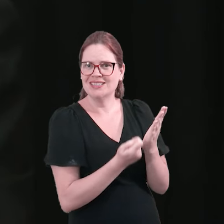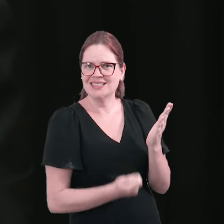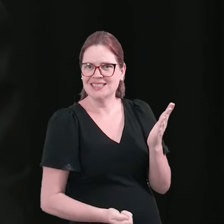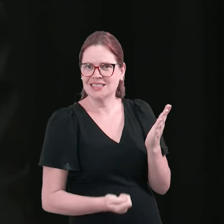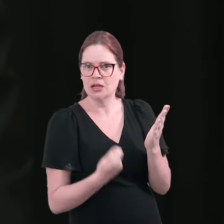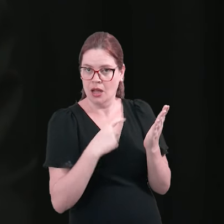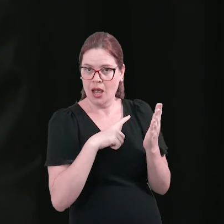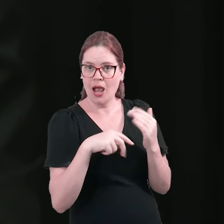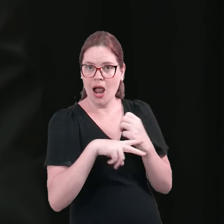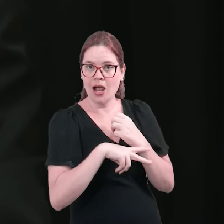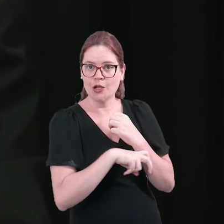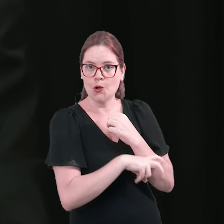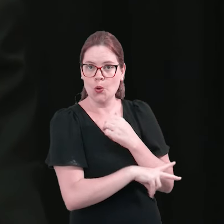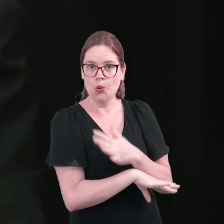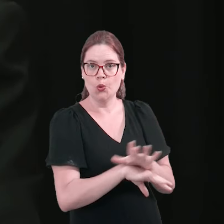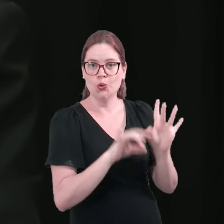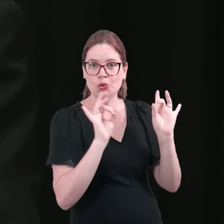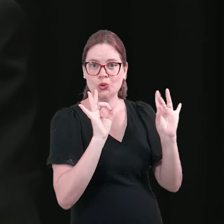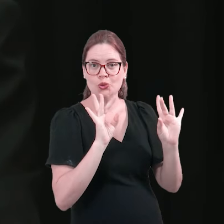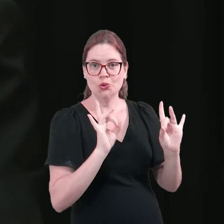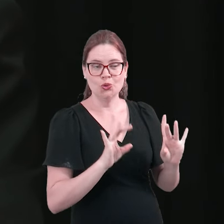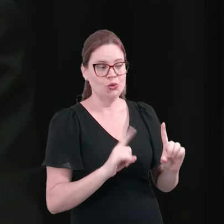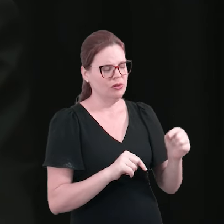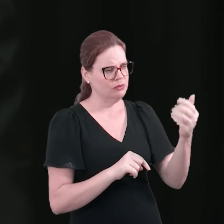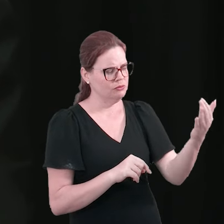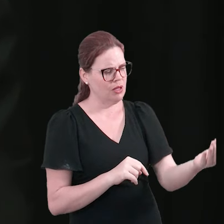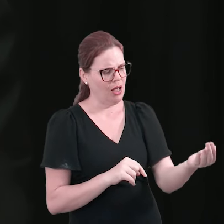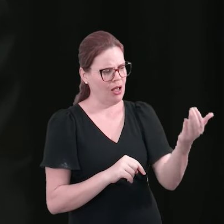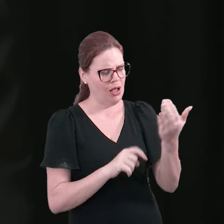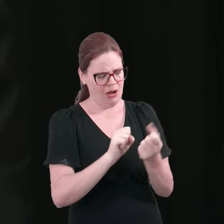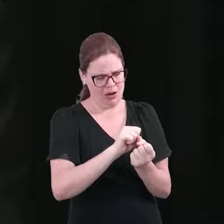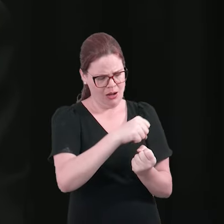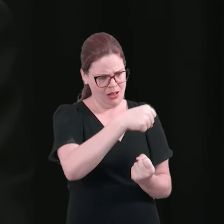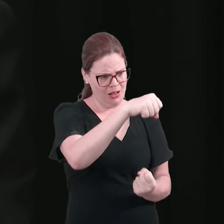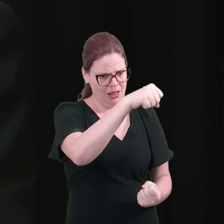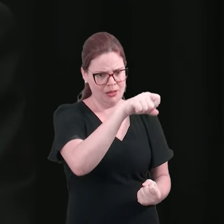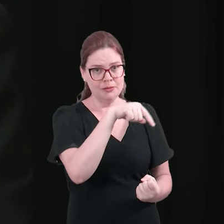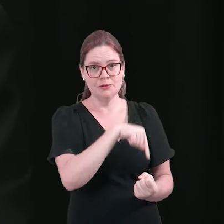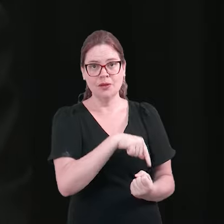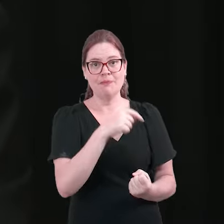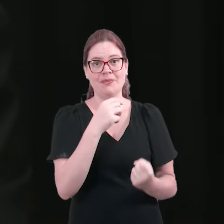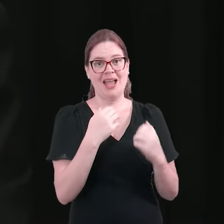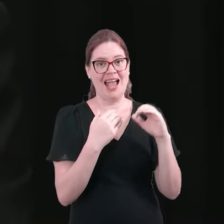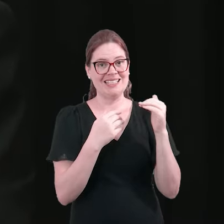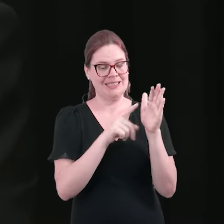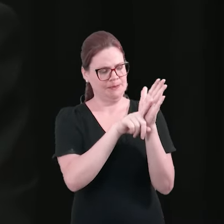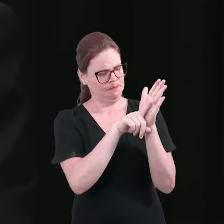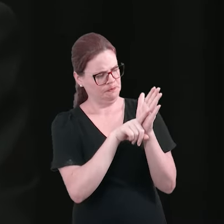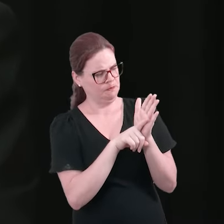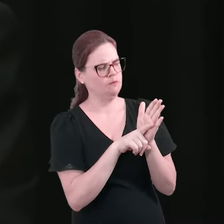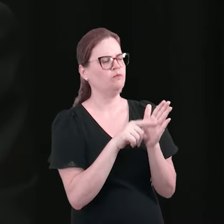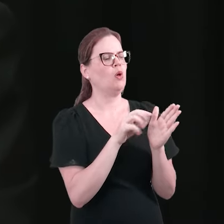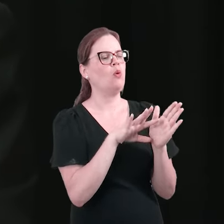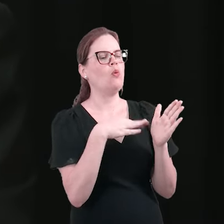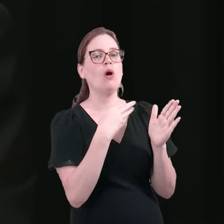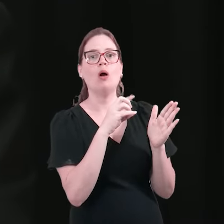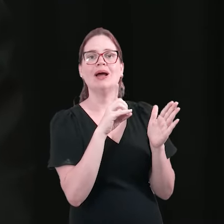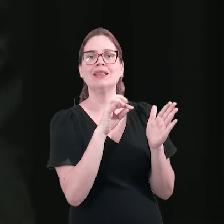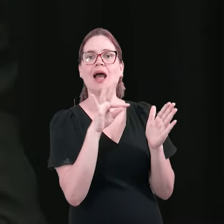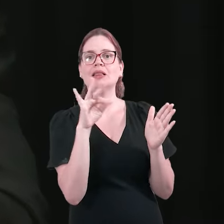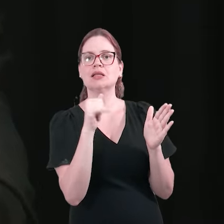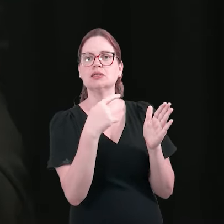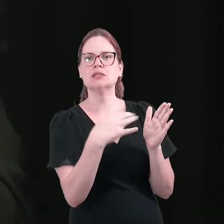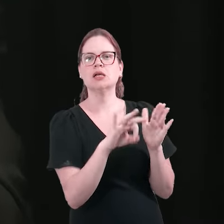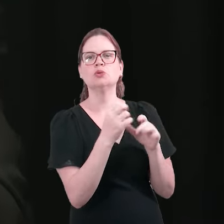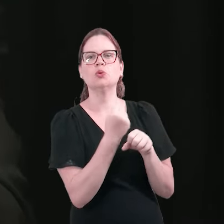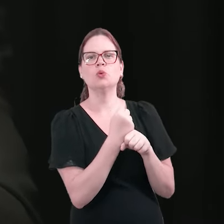tem um achado arqueológico ali, comprovação da ciência, mostrando a datação,